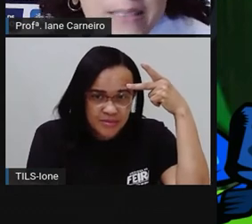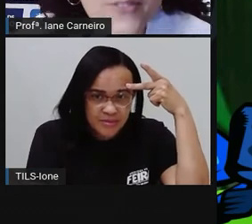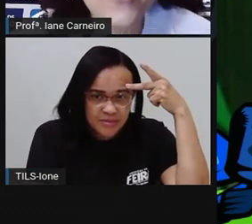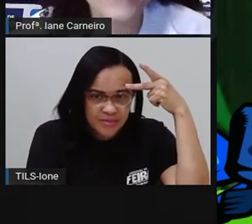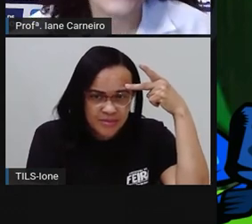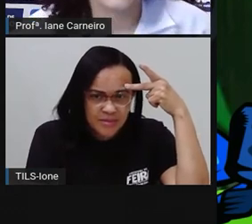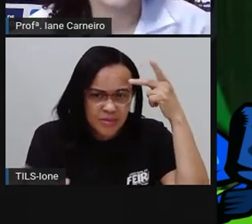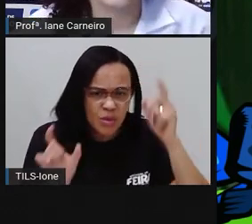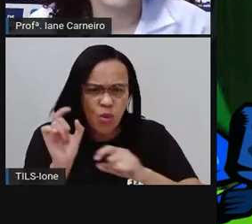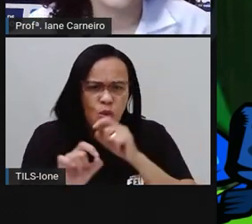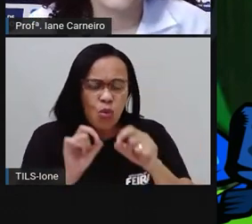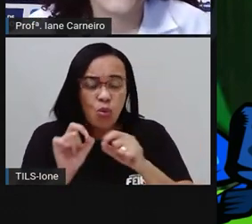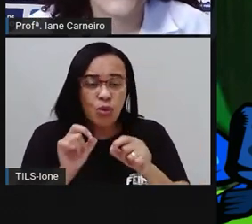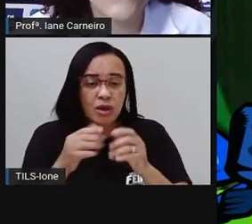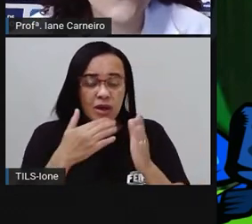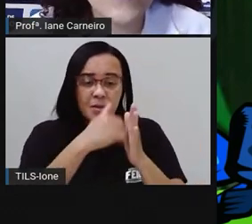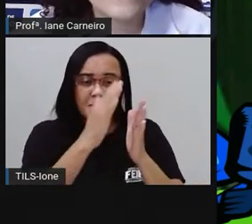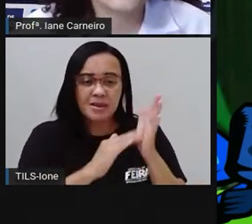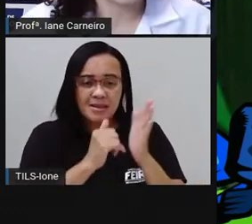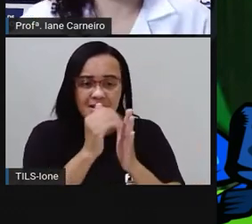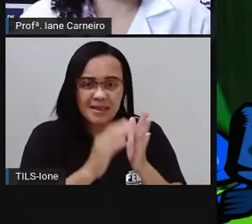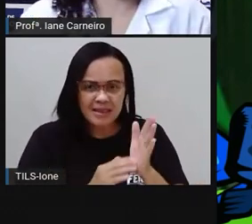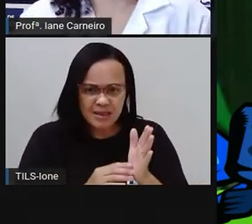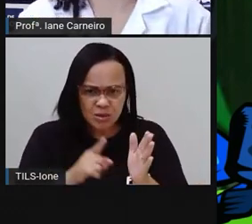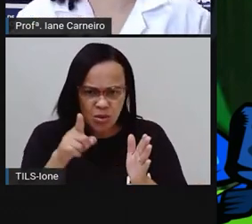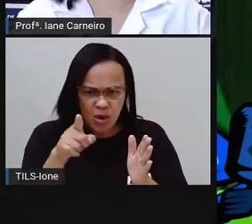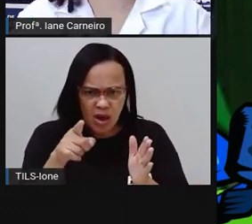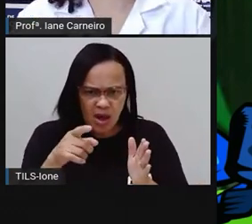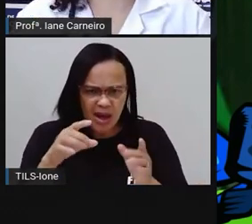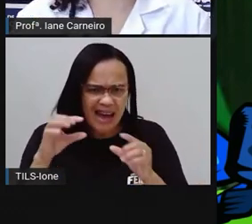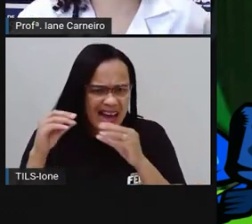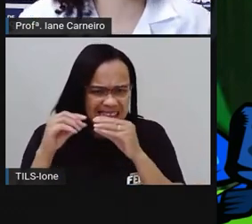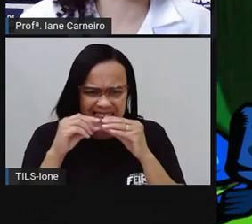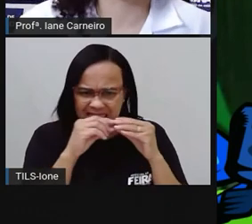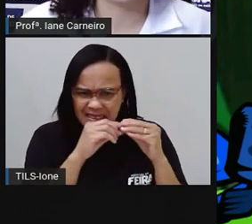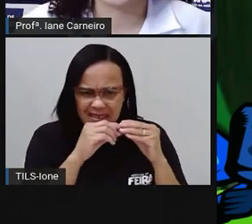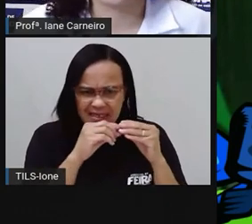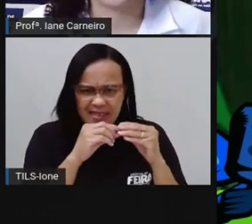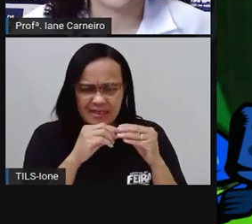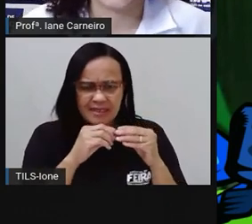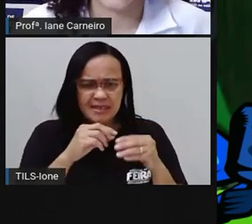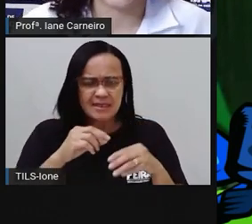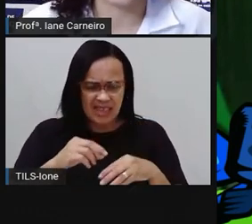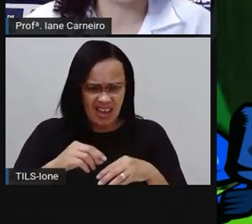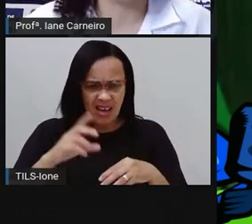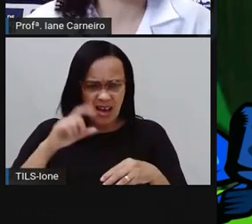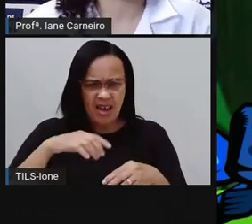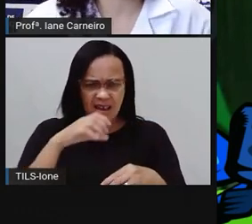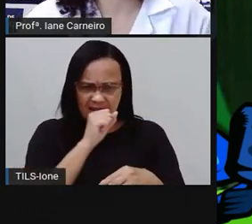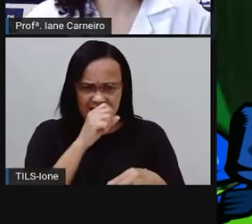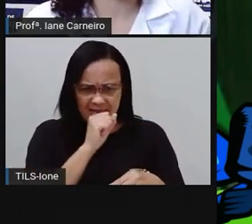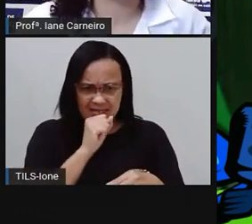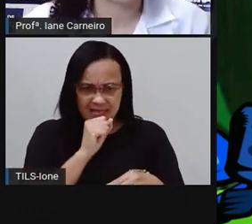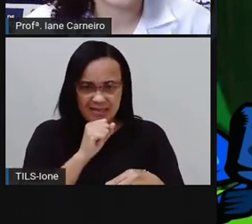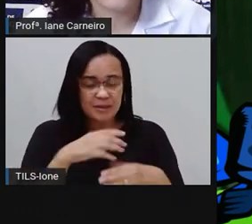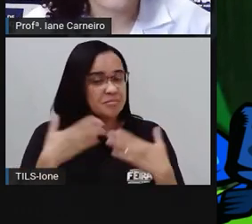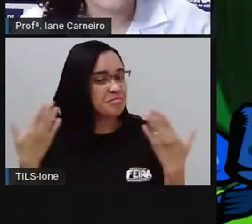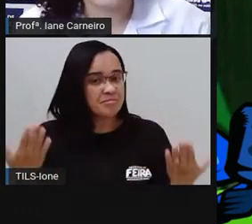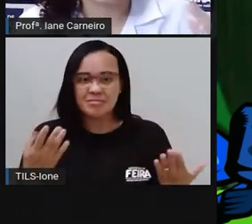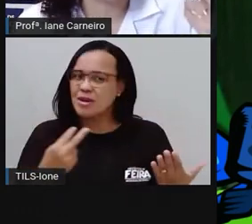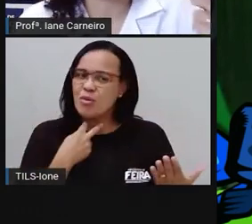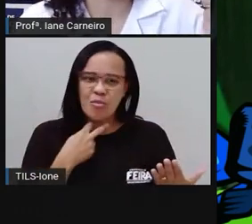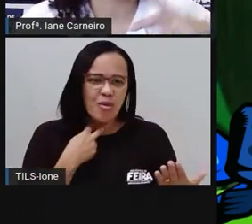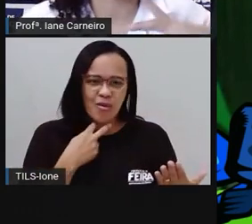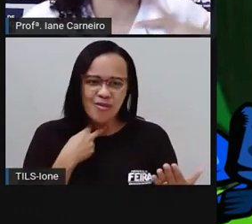tá pintando com o quê? Com uma cenoura? Não pode. Cenoura não é para pintar, né? A gente pode até fazer o suco